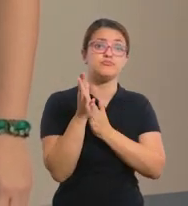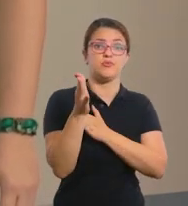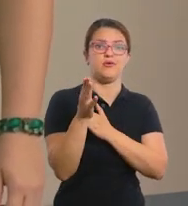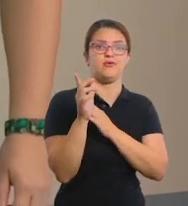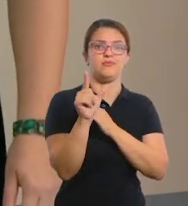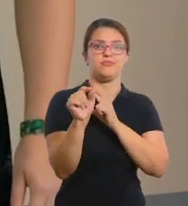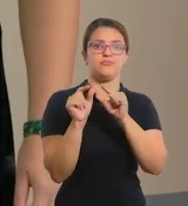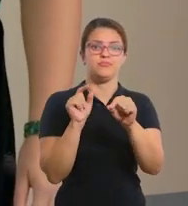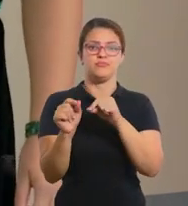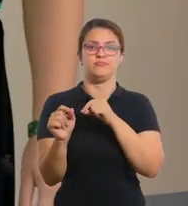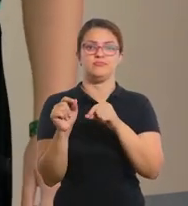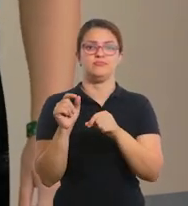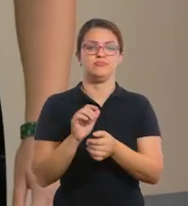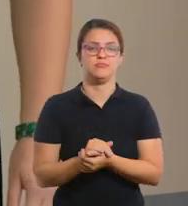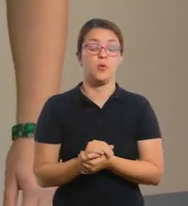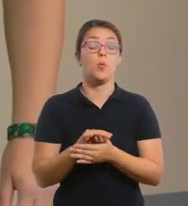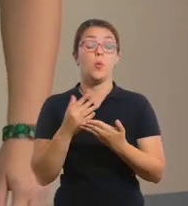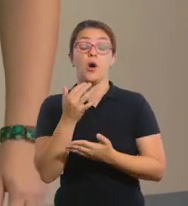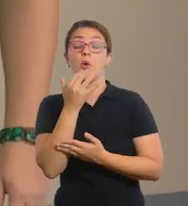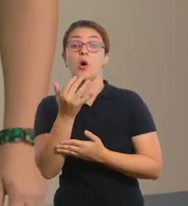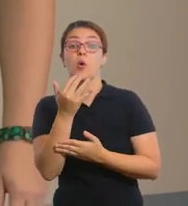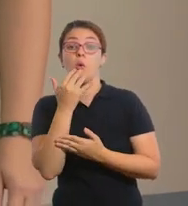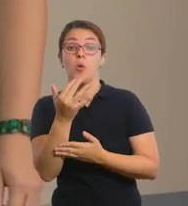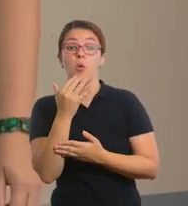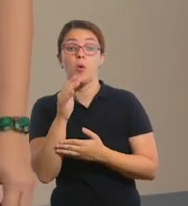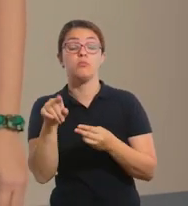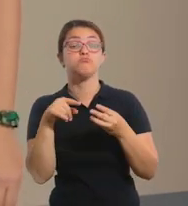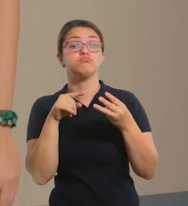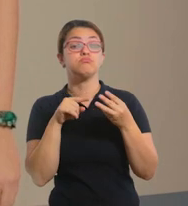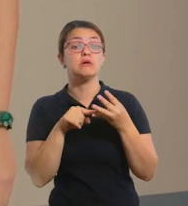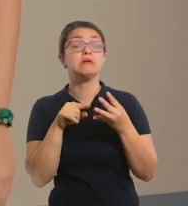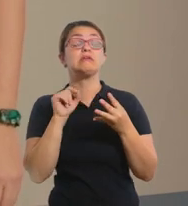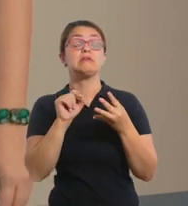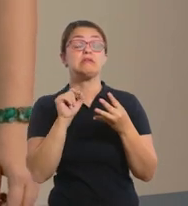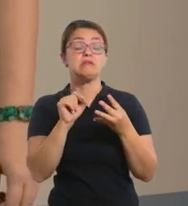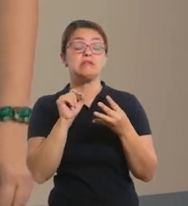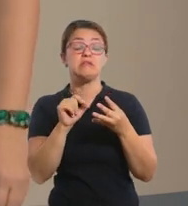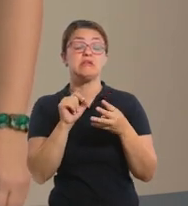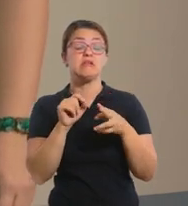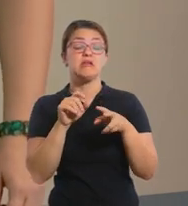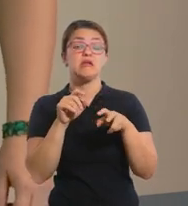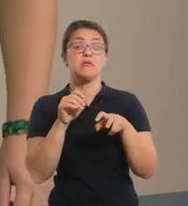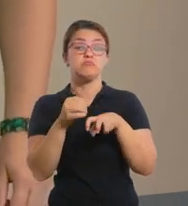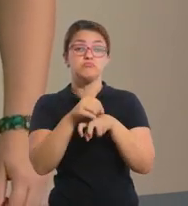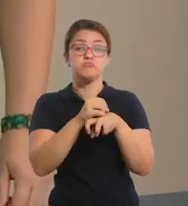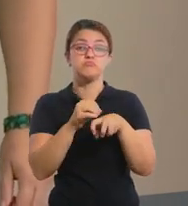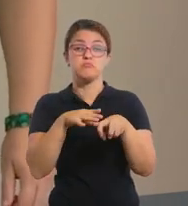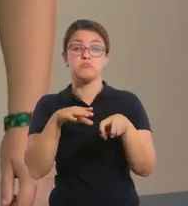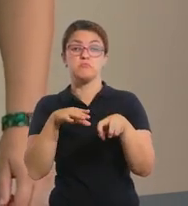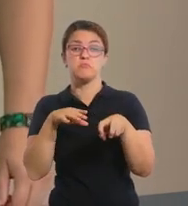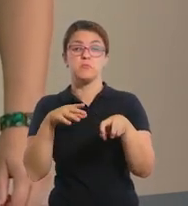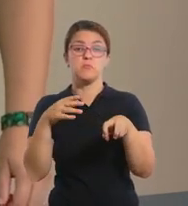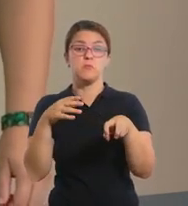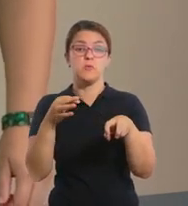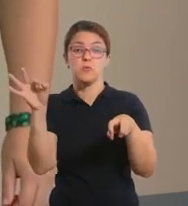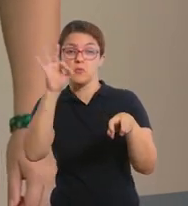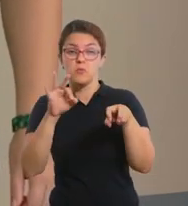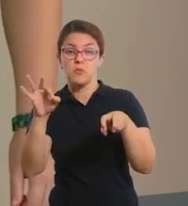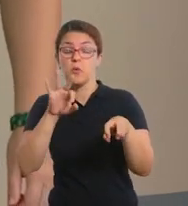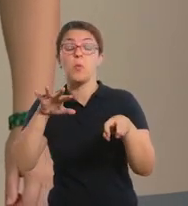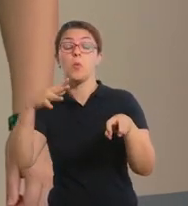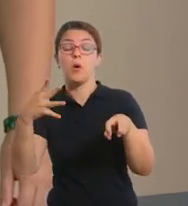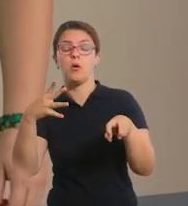insetos quais são as cores dela onde vive e qual é seu predador preencher essas informações aqui